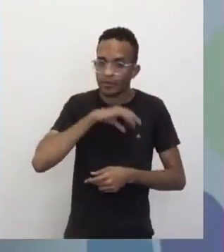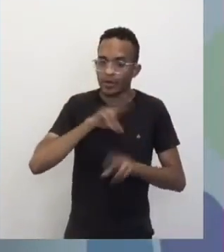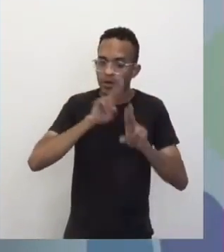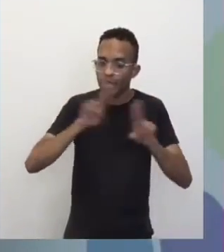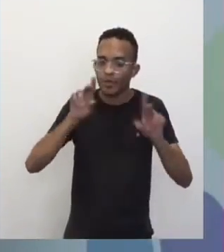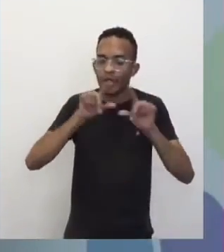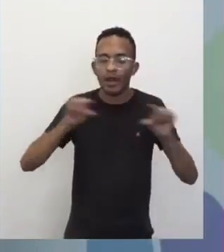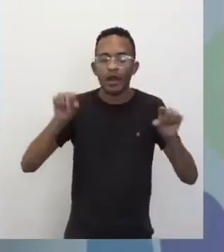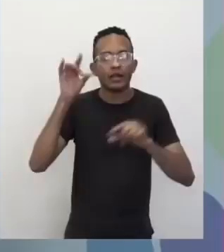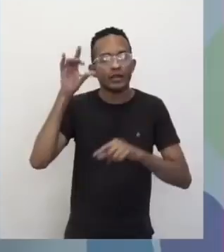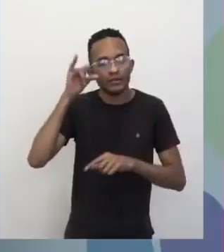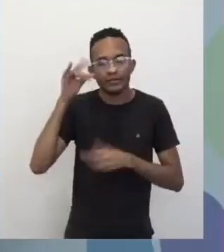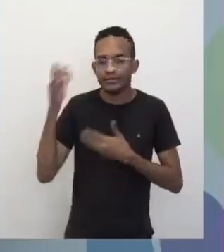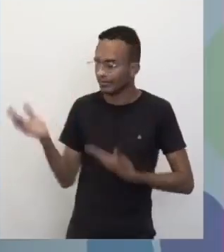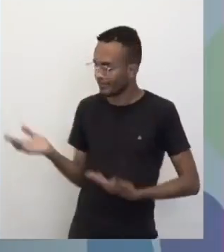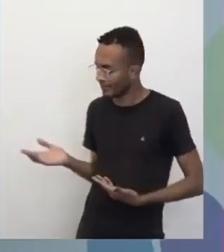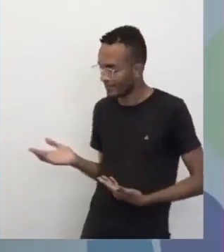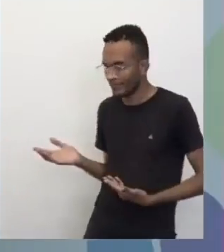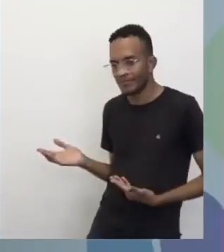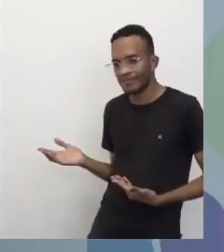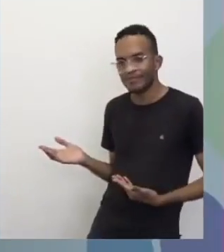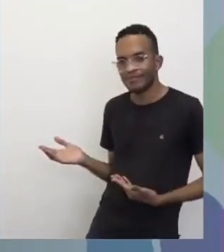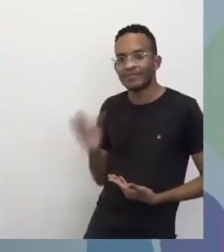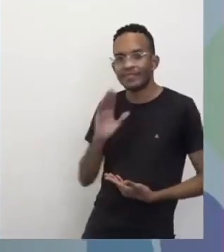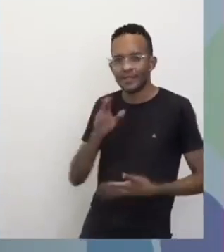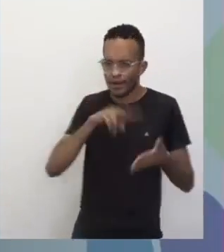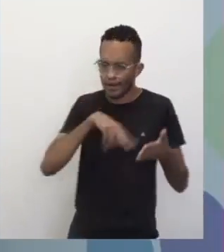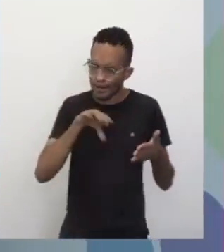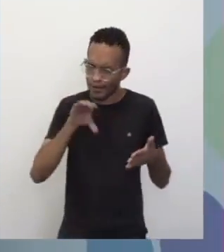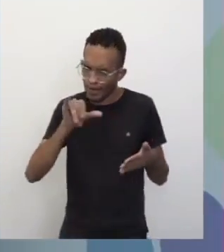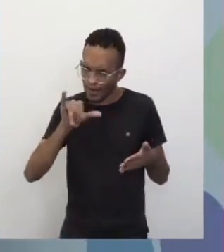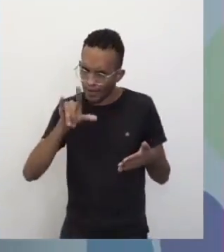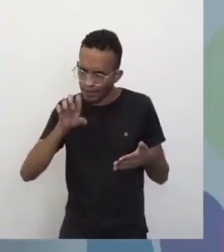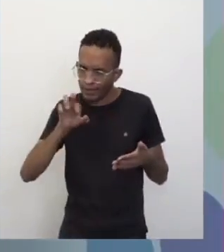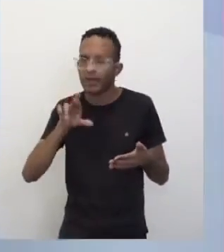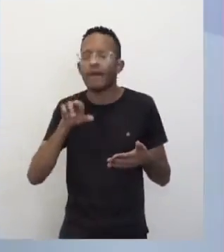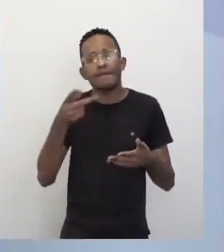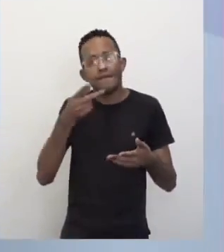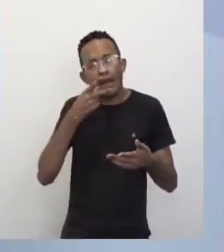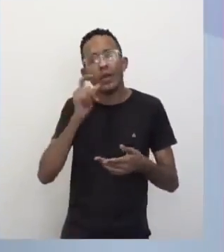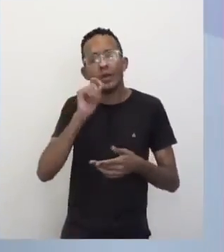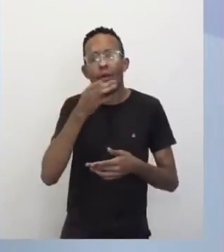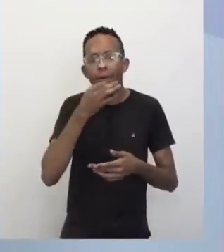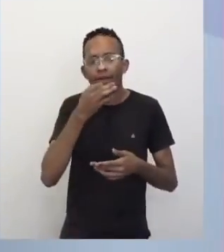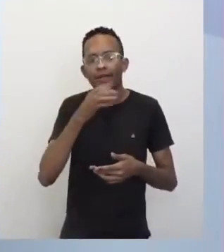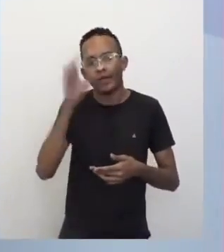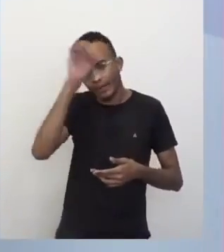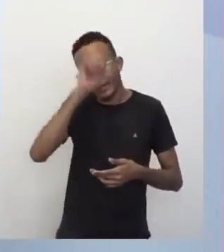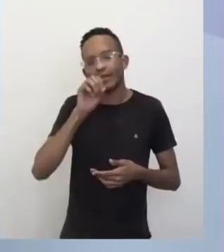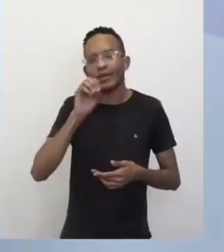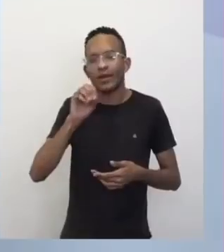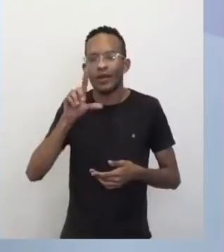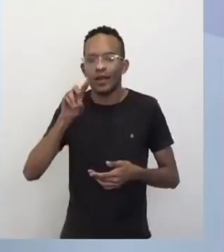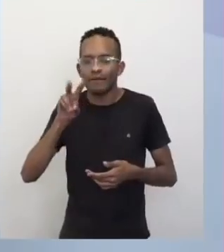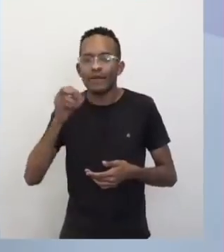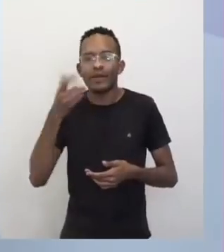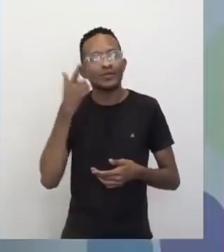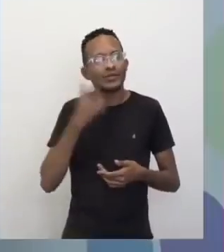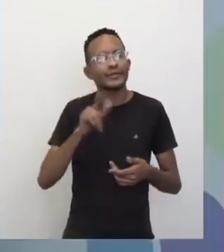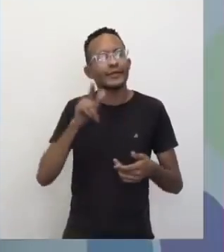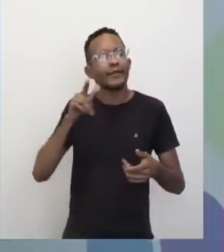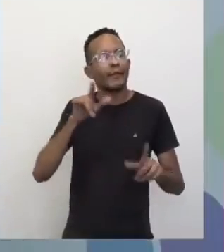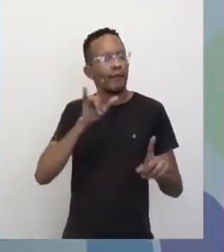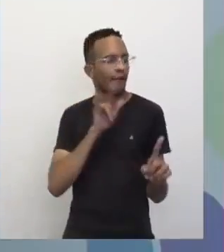para indicar leituras. Lê o Amor, da Clarice Lispector? Indica pra gente. Olha, o que você aprenda achou. com o Olavo Bilac a conquistar o crush. A conquistar o